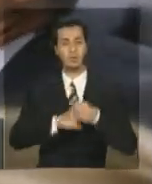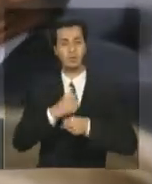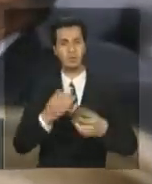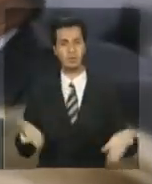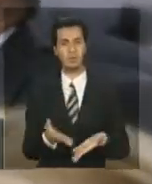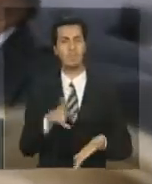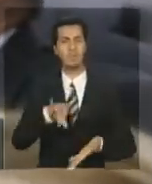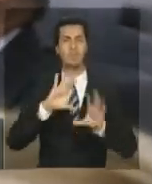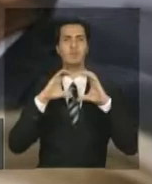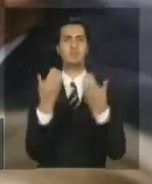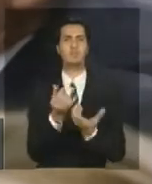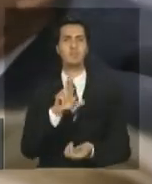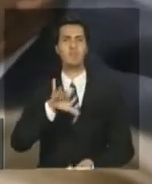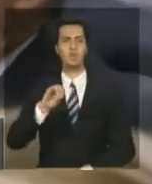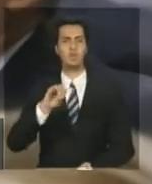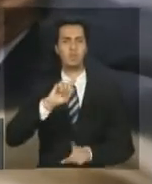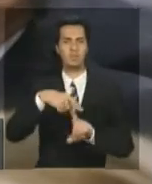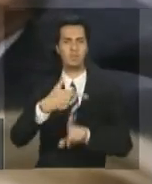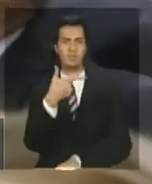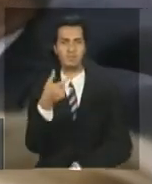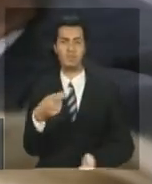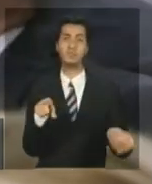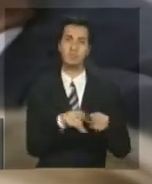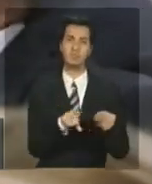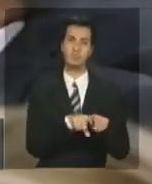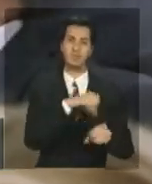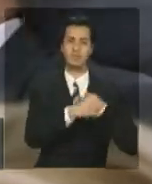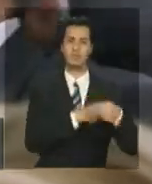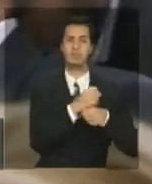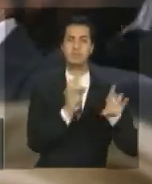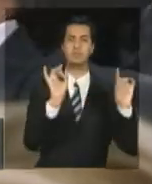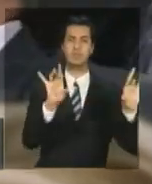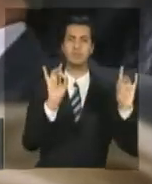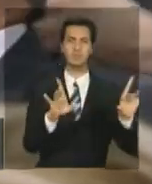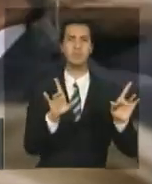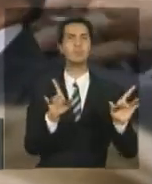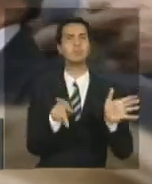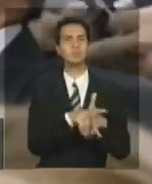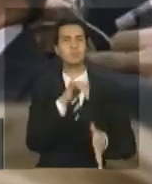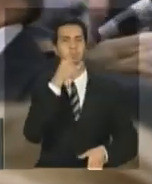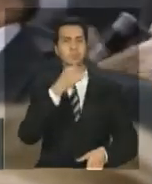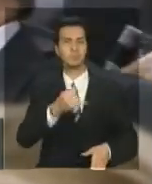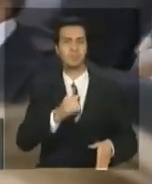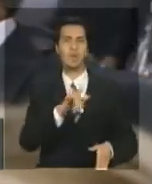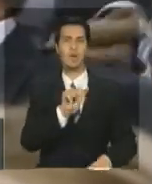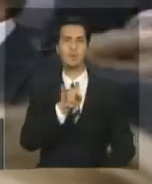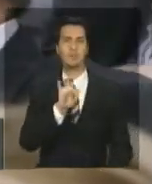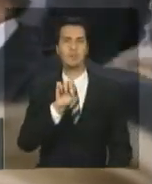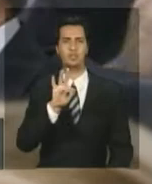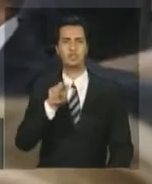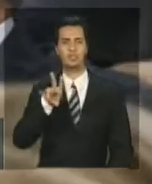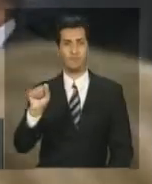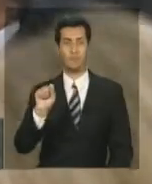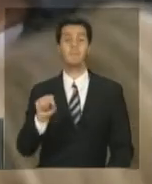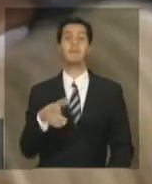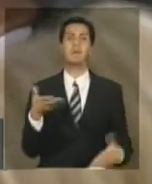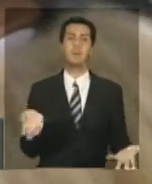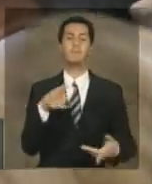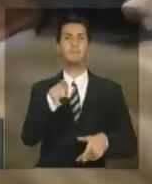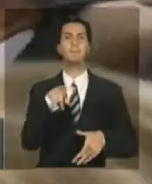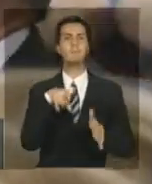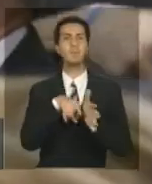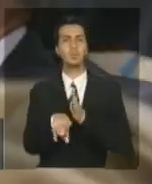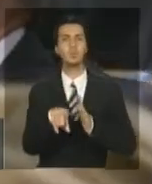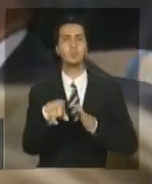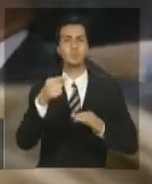O pré-sal é tido por alguns como um grande predador e um grande limitador da questão dos gases de efeito estufa. Então,